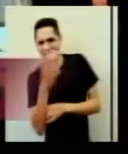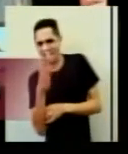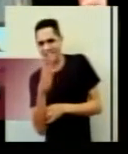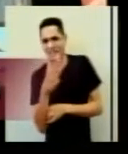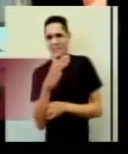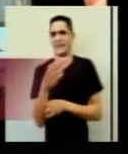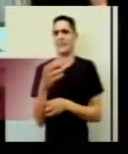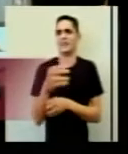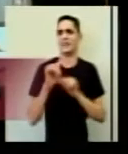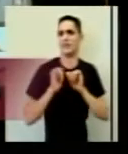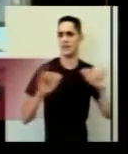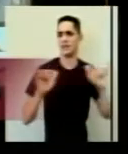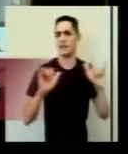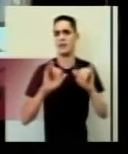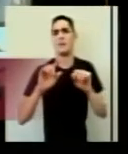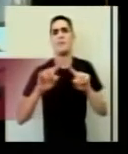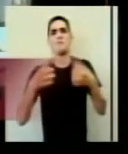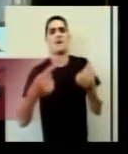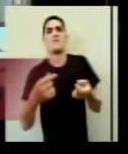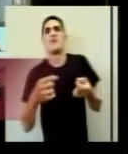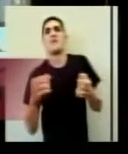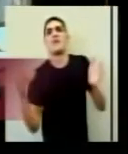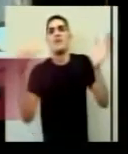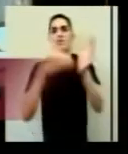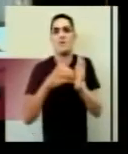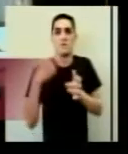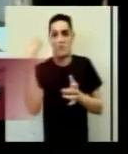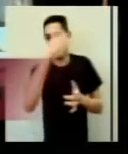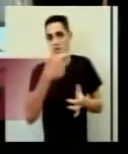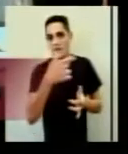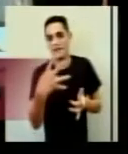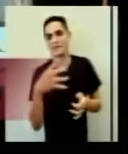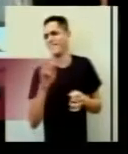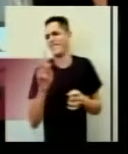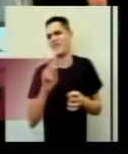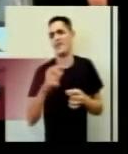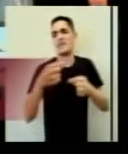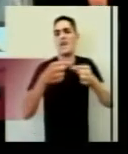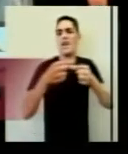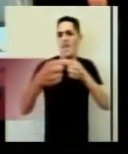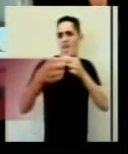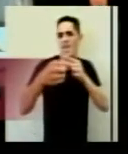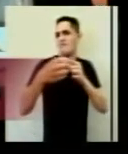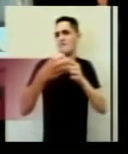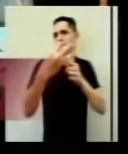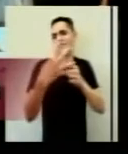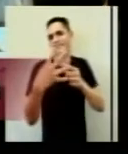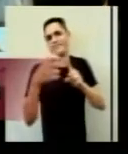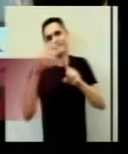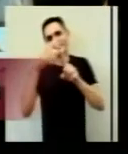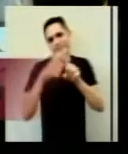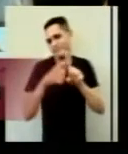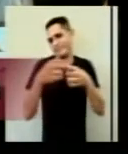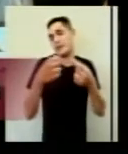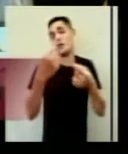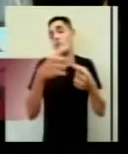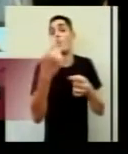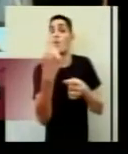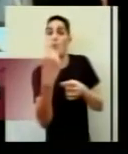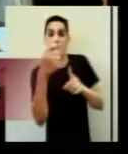engano, publicamos 600 e poucos casos, mas não era naquelas últimas 24 horas, eram exames até de 4